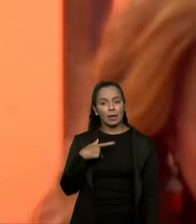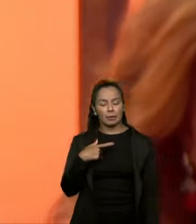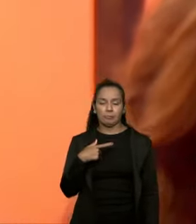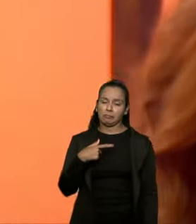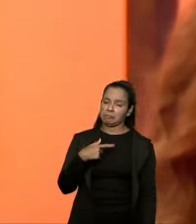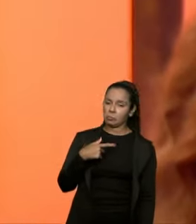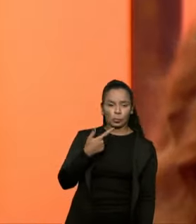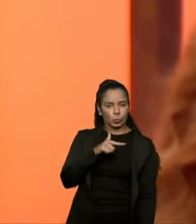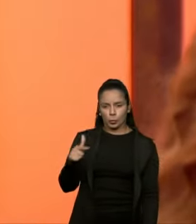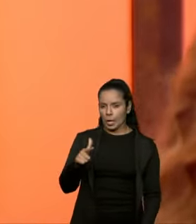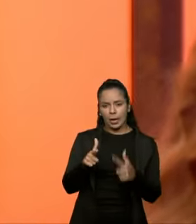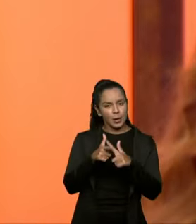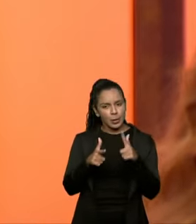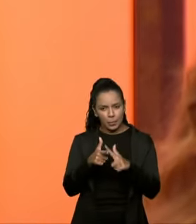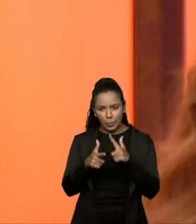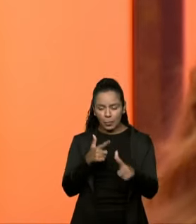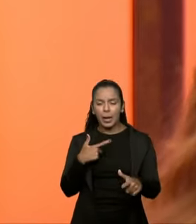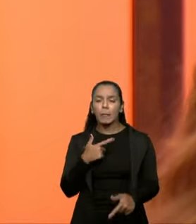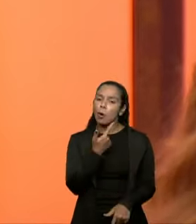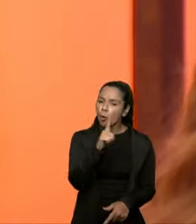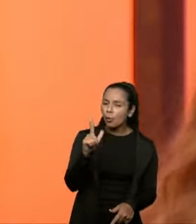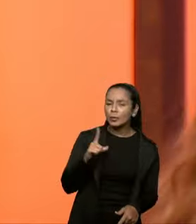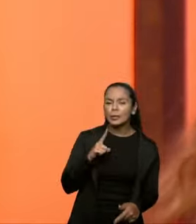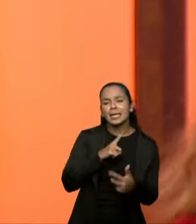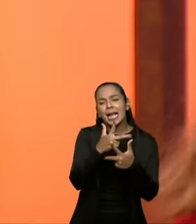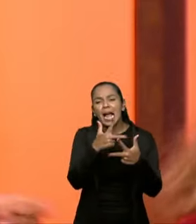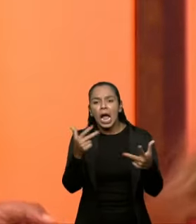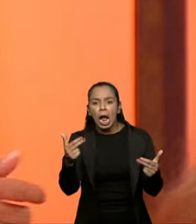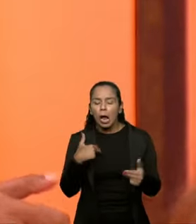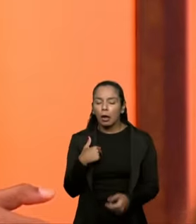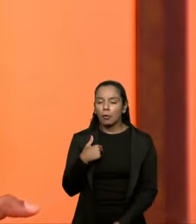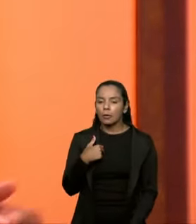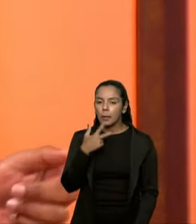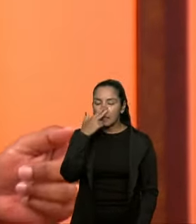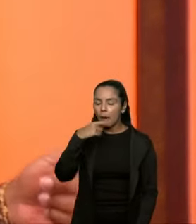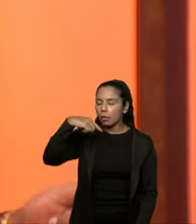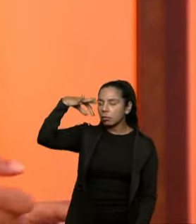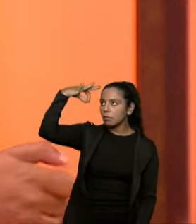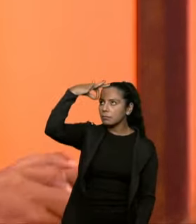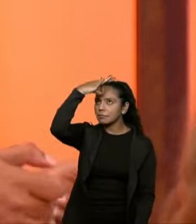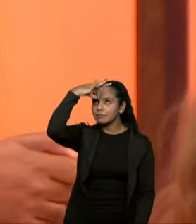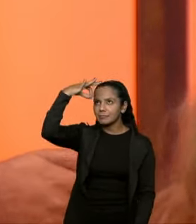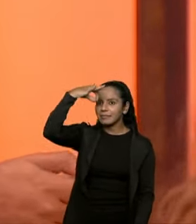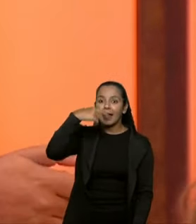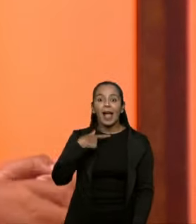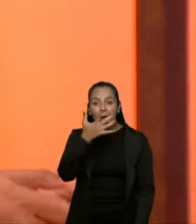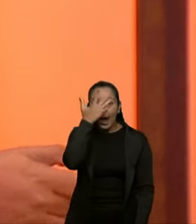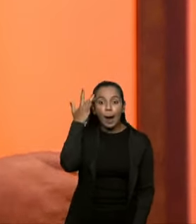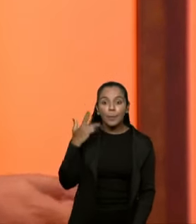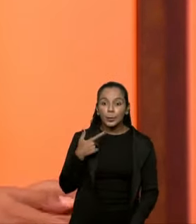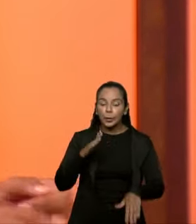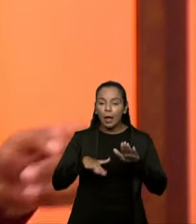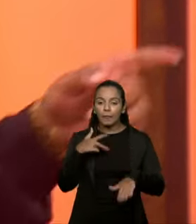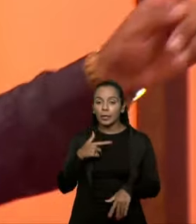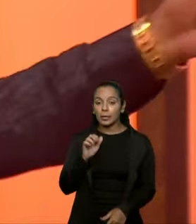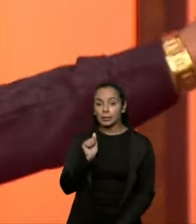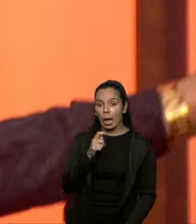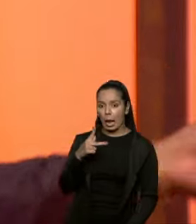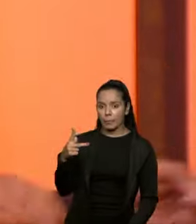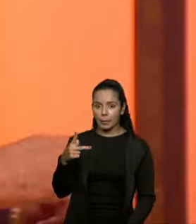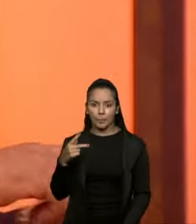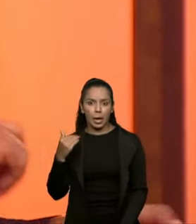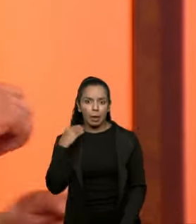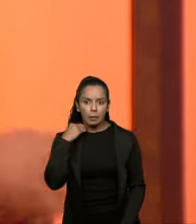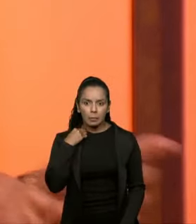tipo de problema. Mas o Zolpidem, o cara às vezes toma e tem aquela coisa hipnótica, que o cara às vezes pega, vai, entra no aplicativo do banco,